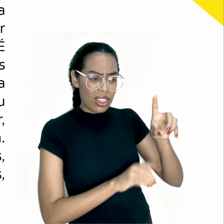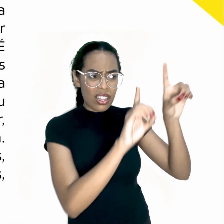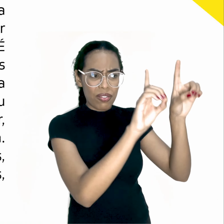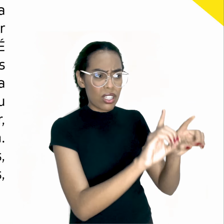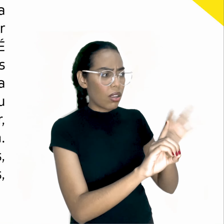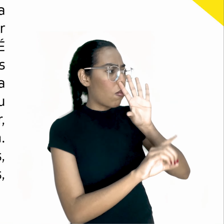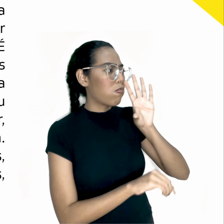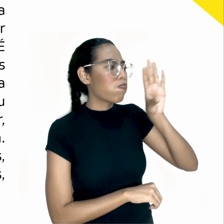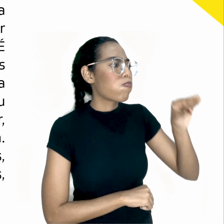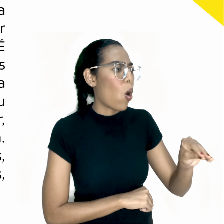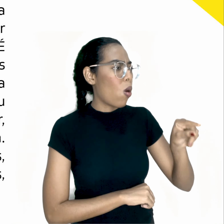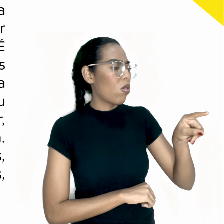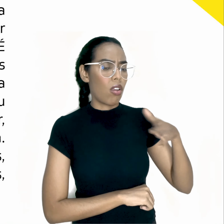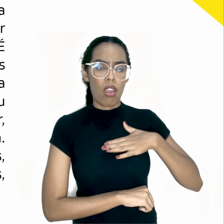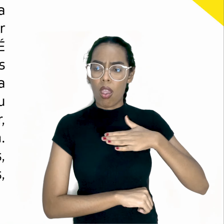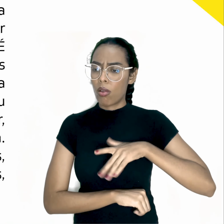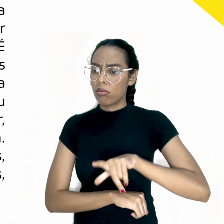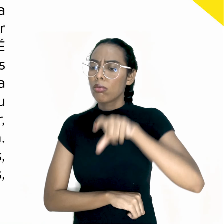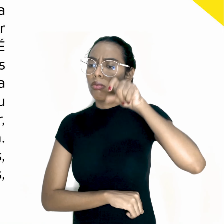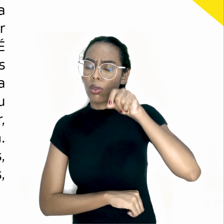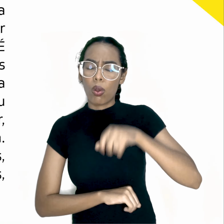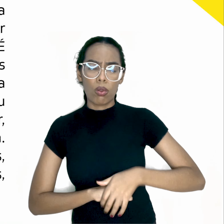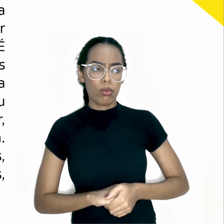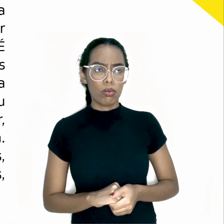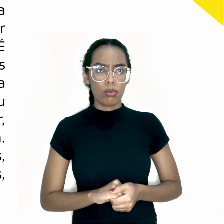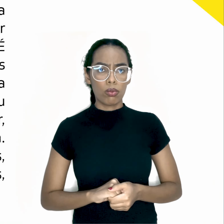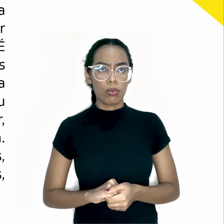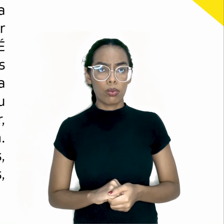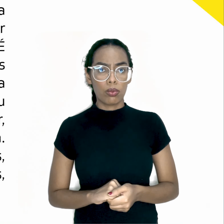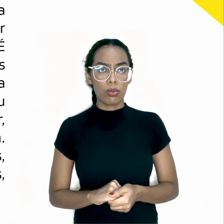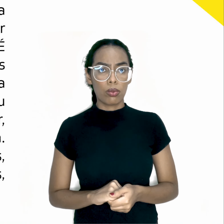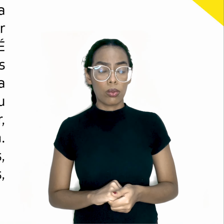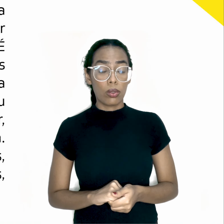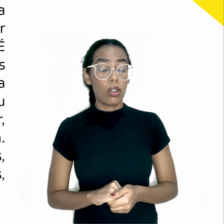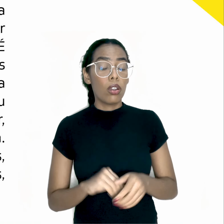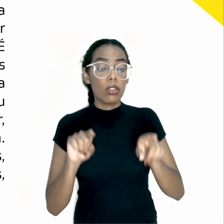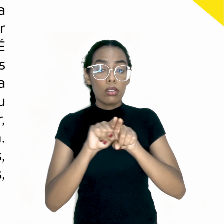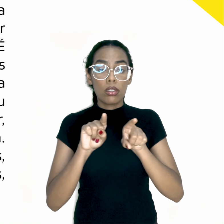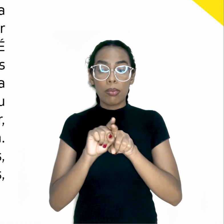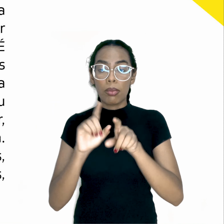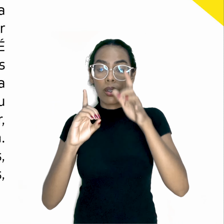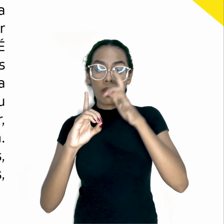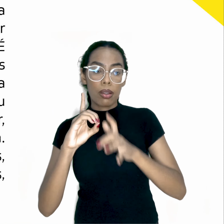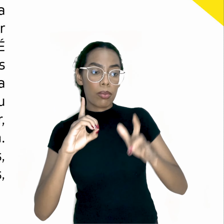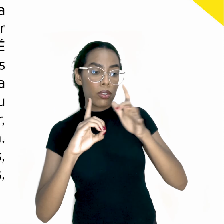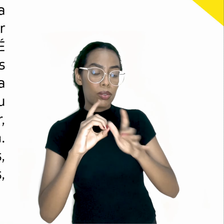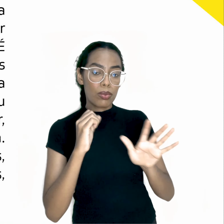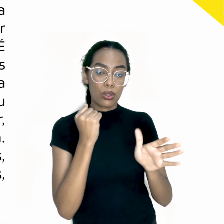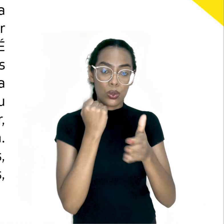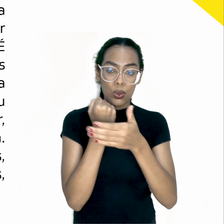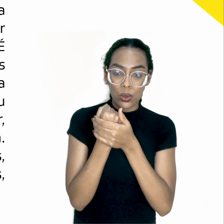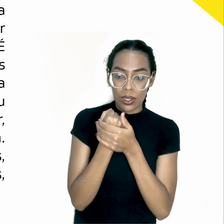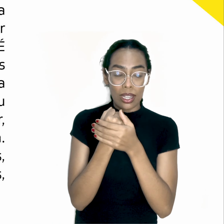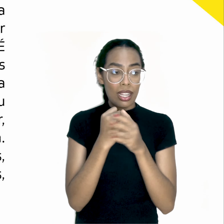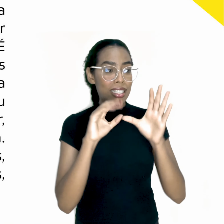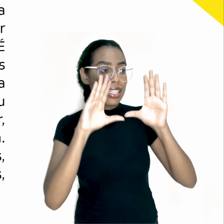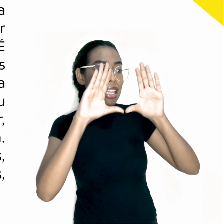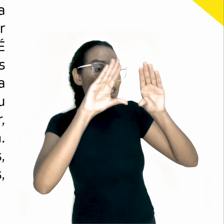Ou não considerar que o seu não é não ou que o seu sim é sim É capacitismo inviabilizar,